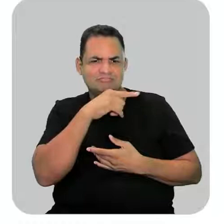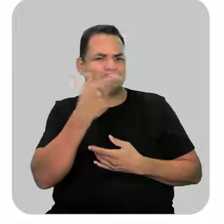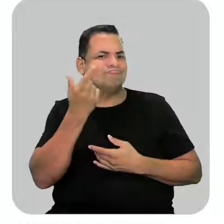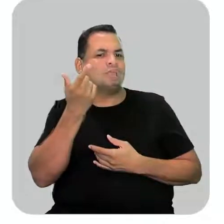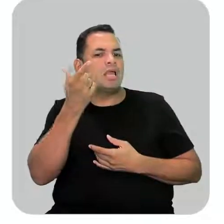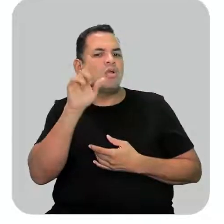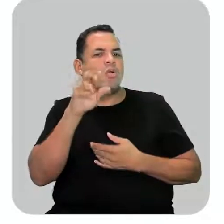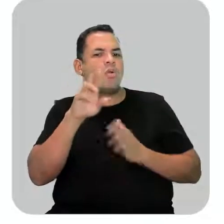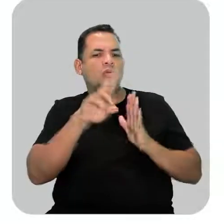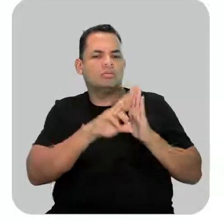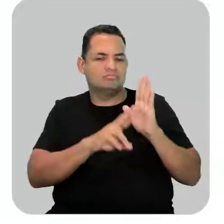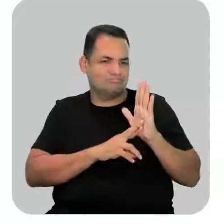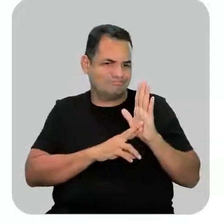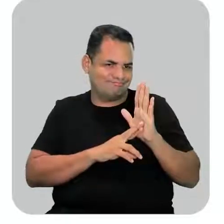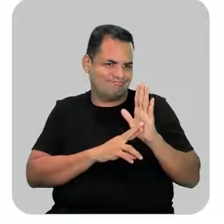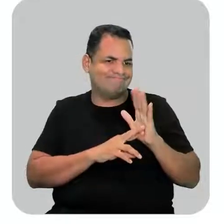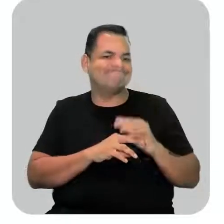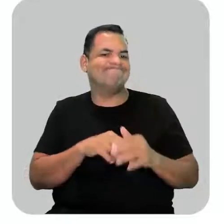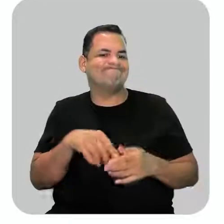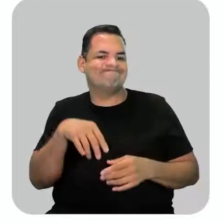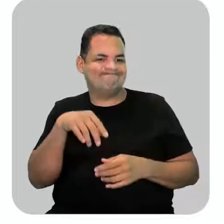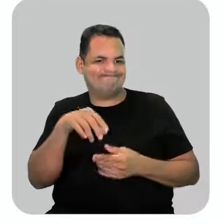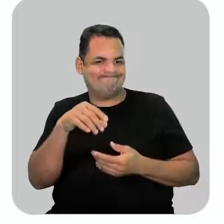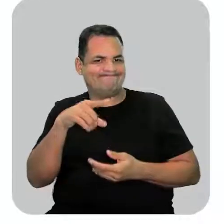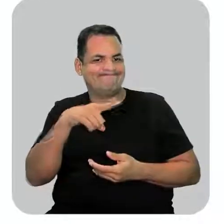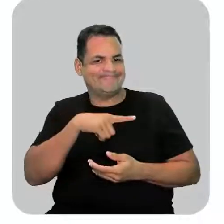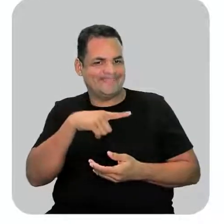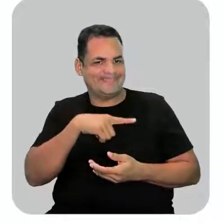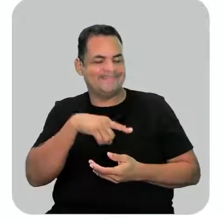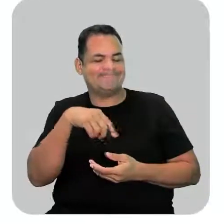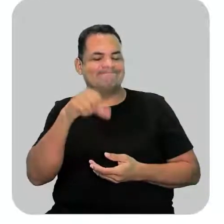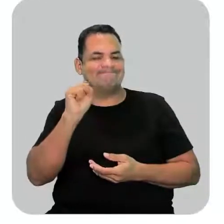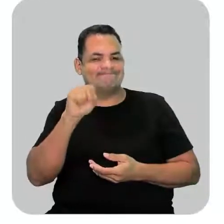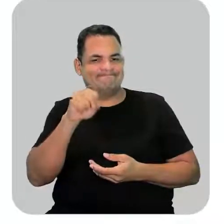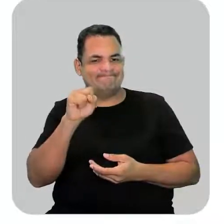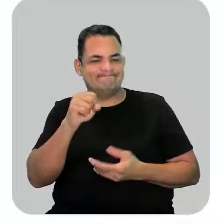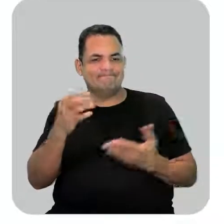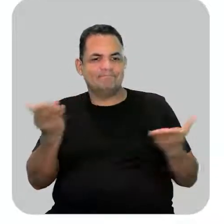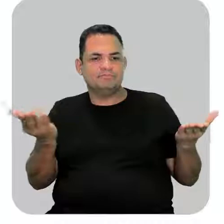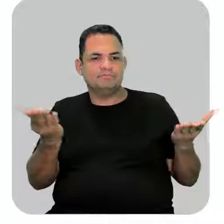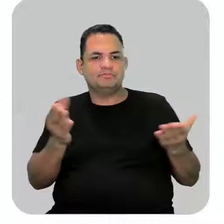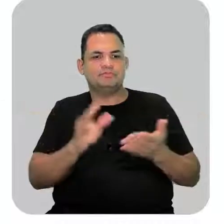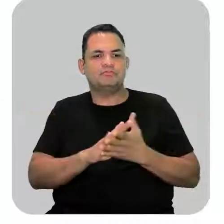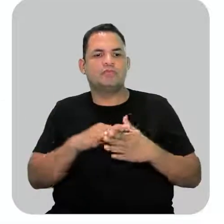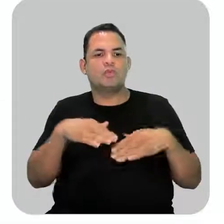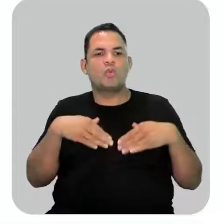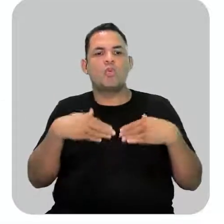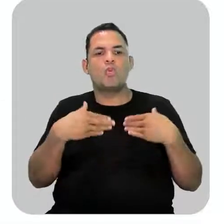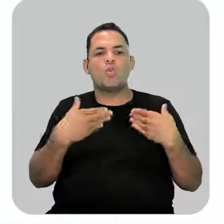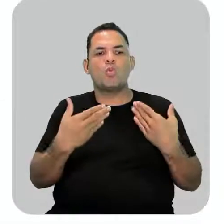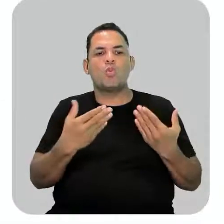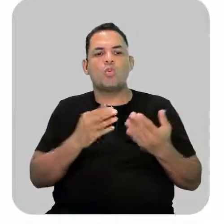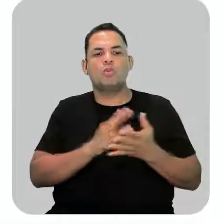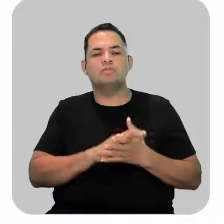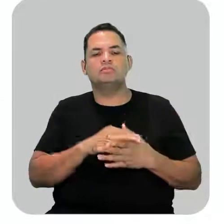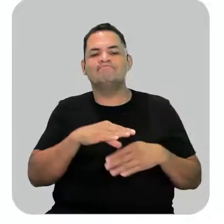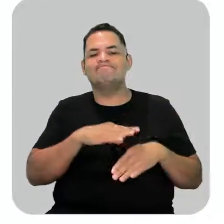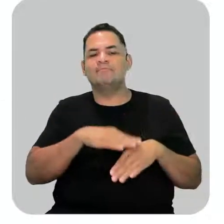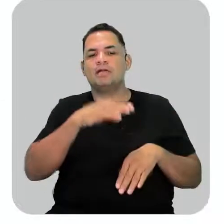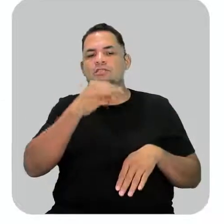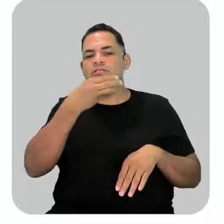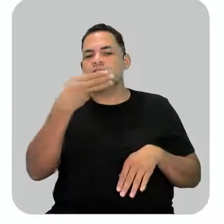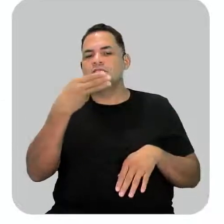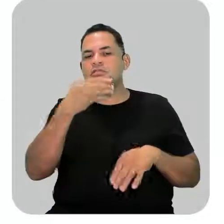regra? Tem regra sim. A partir de 3 átomos de carbono na nossa cadeia,